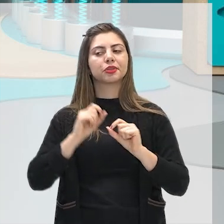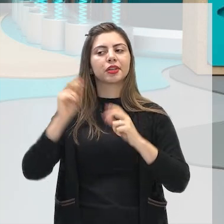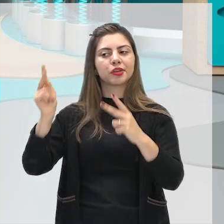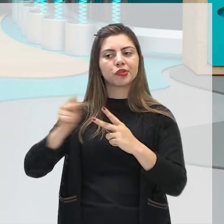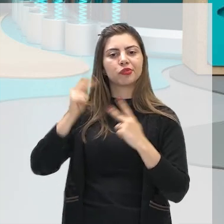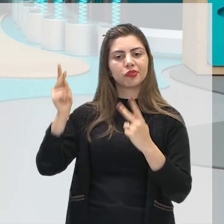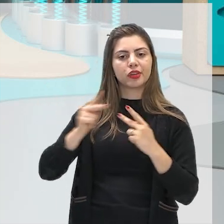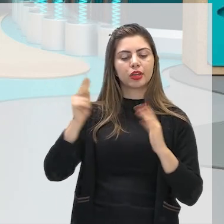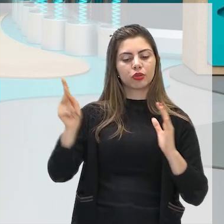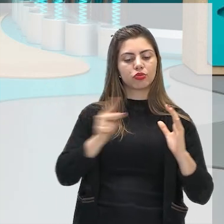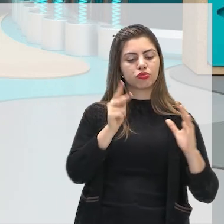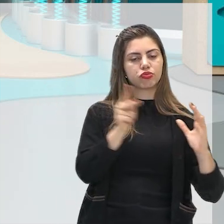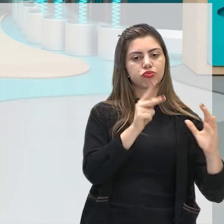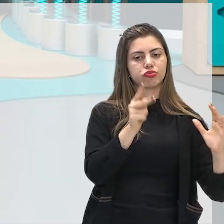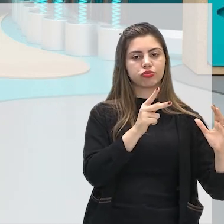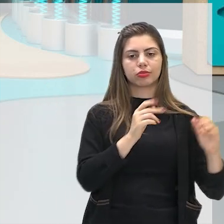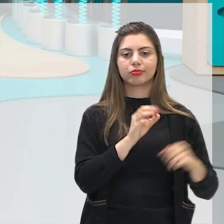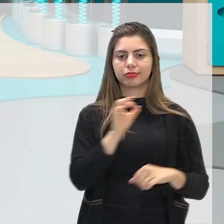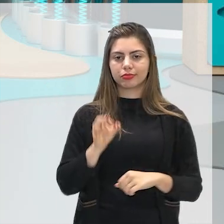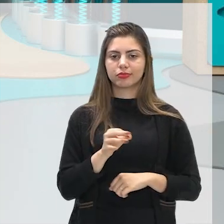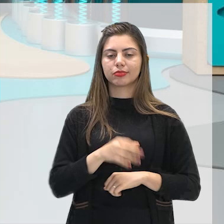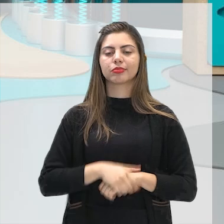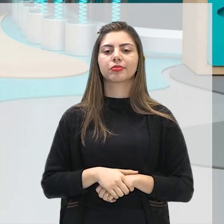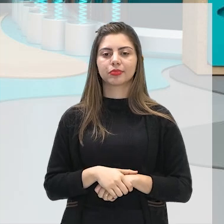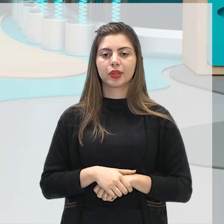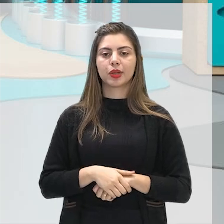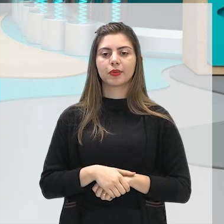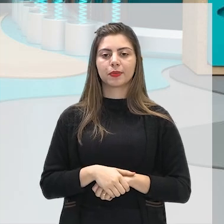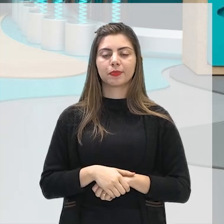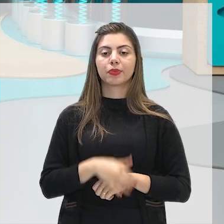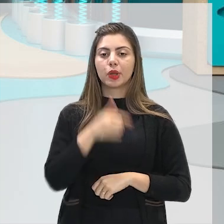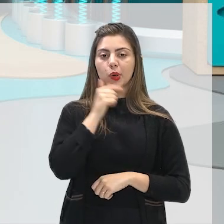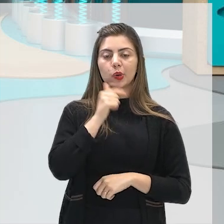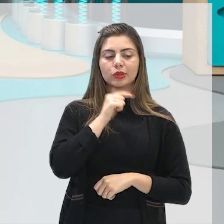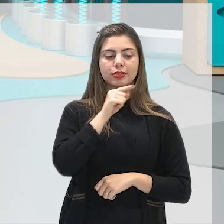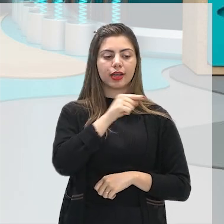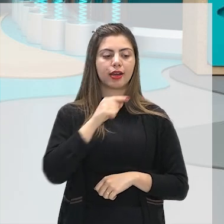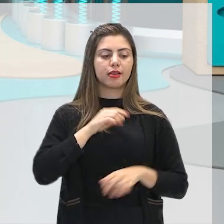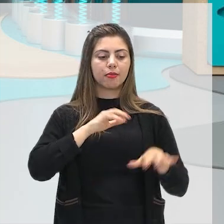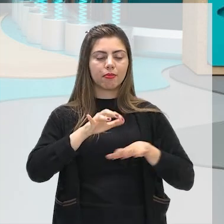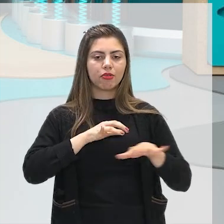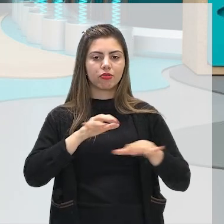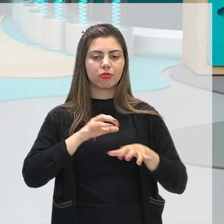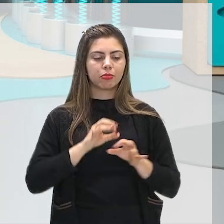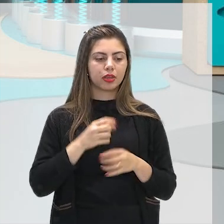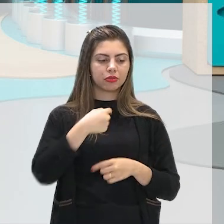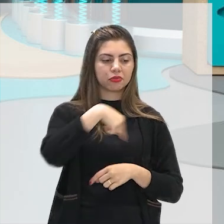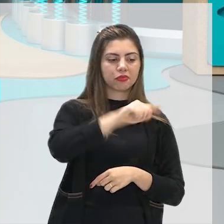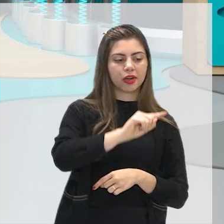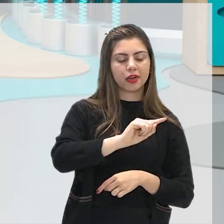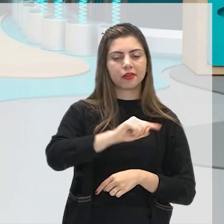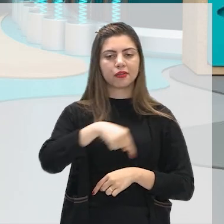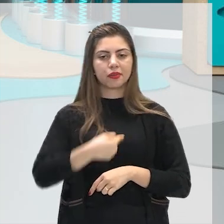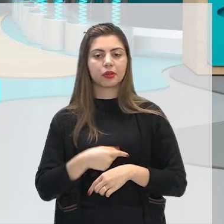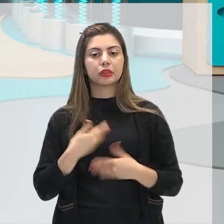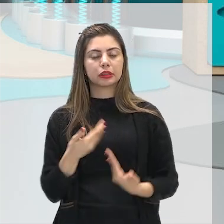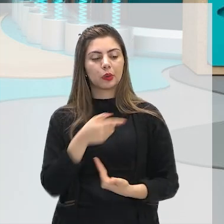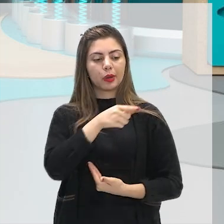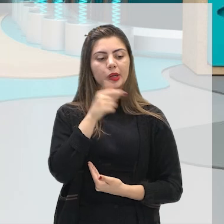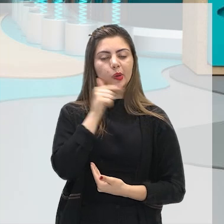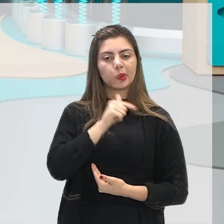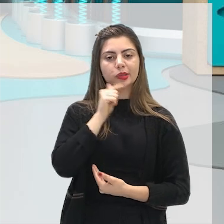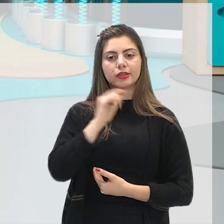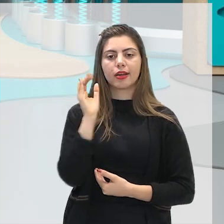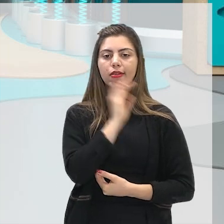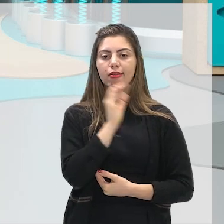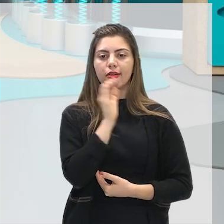porque é ele que empurra e traz de volta essa vela, e é aí que esse praticante vai ganhar velocidade